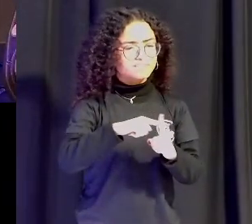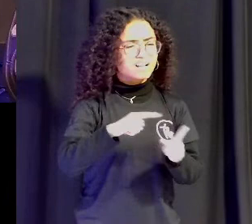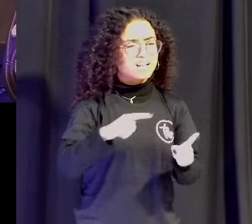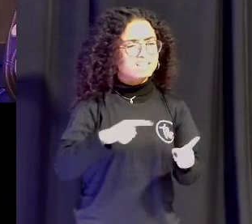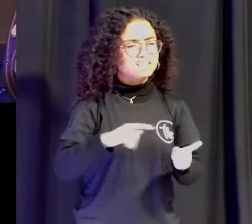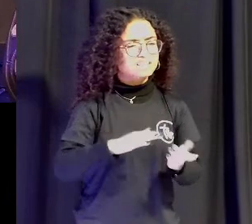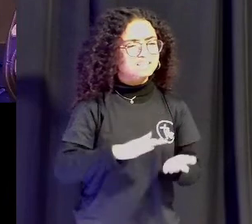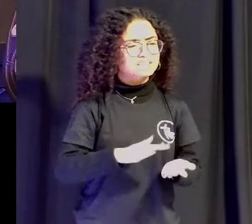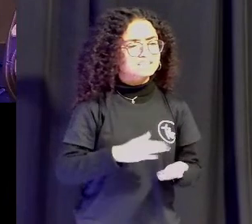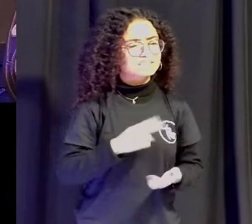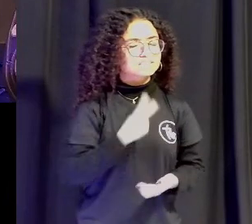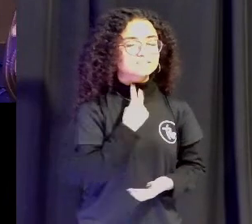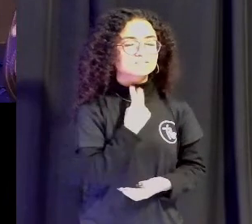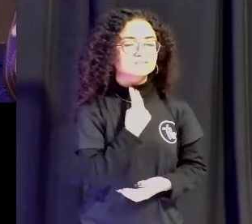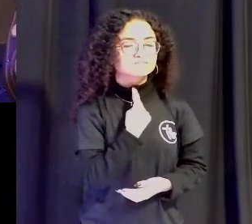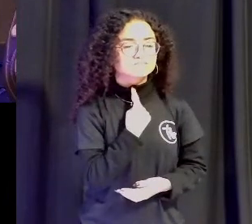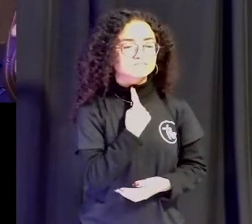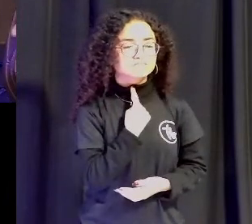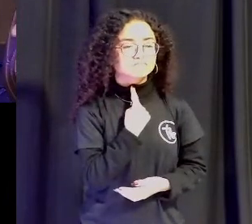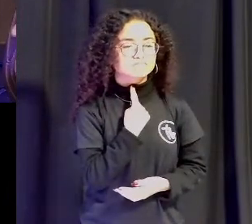a existência da igreja.